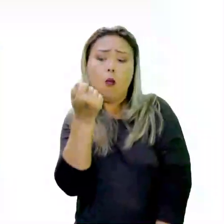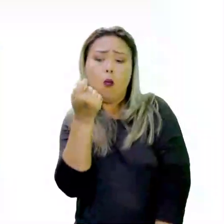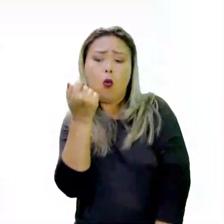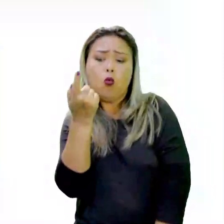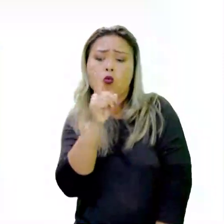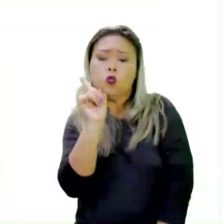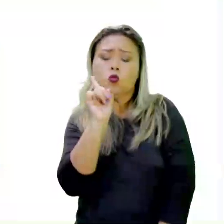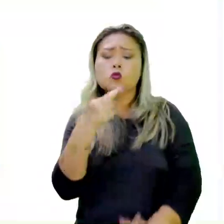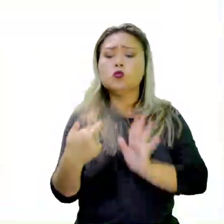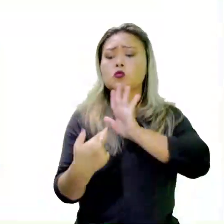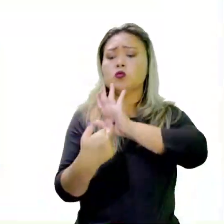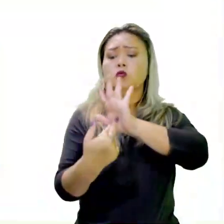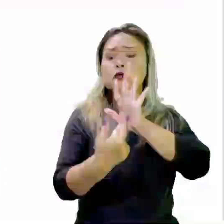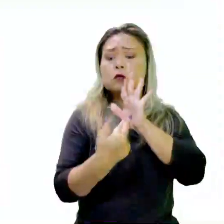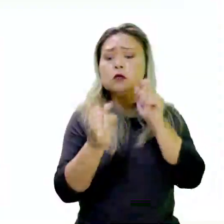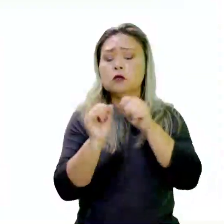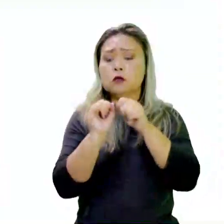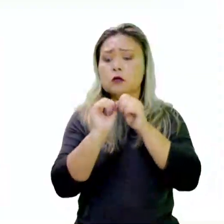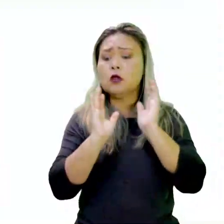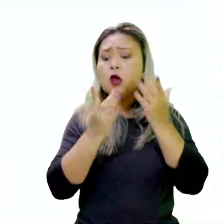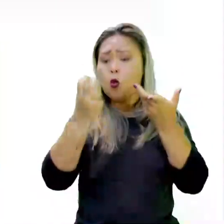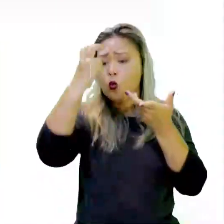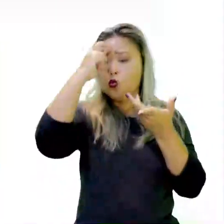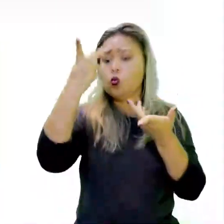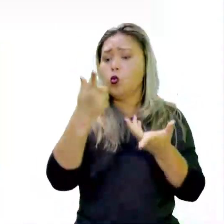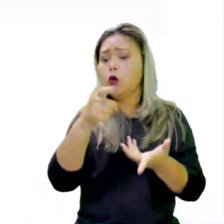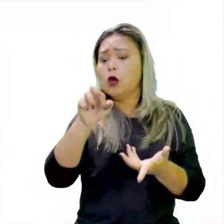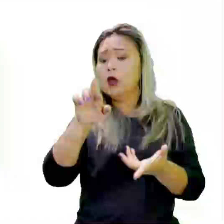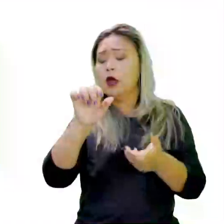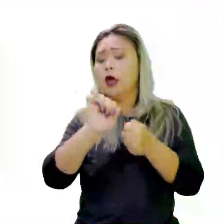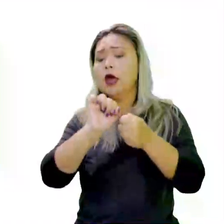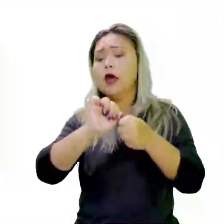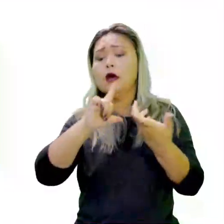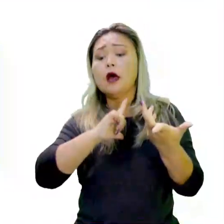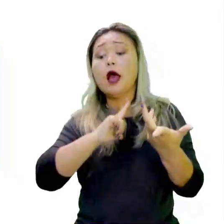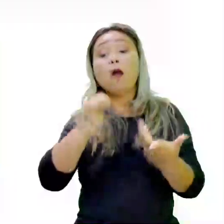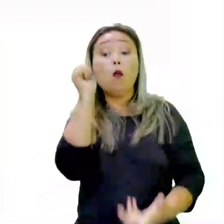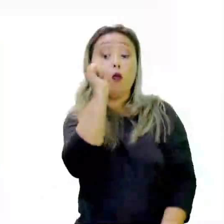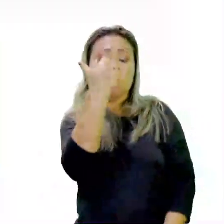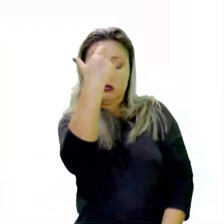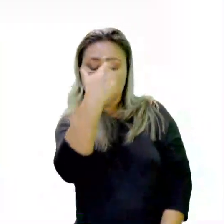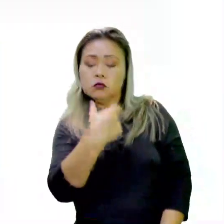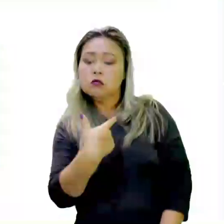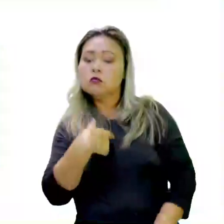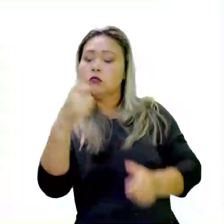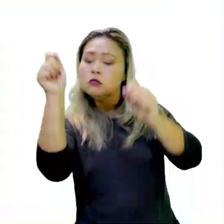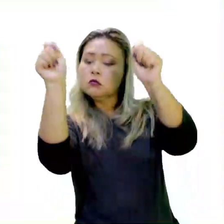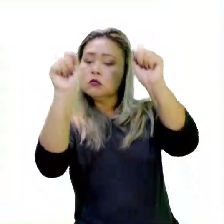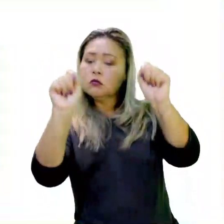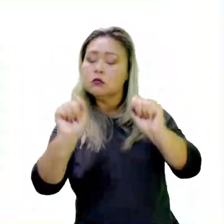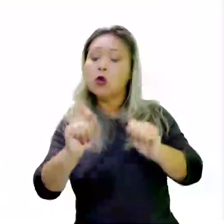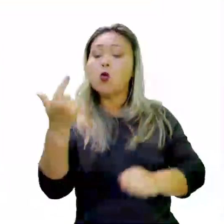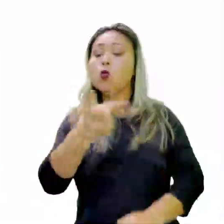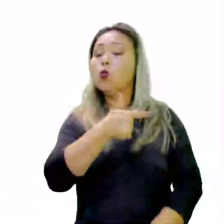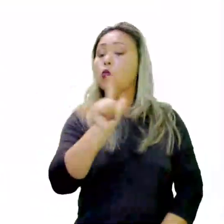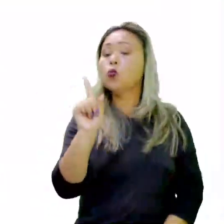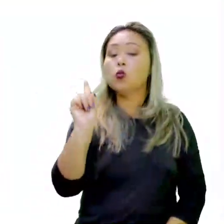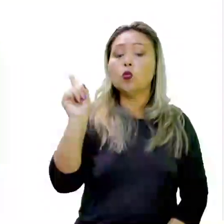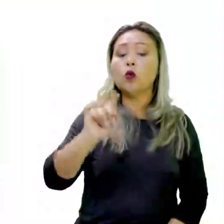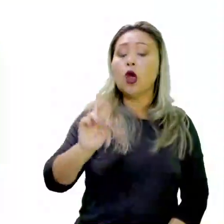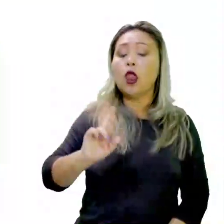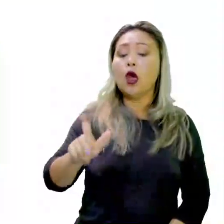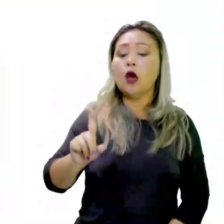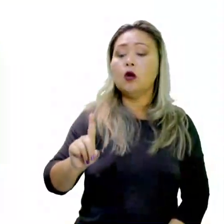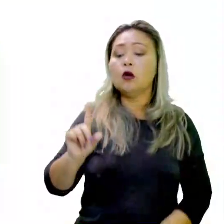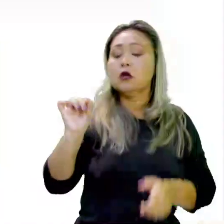nesse período mais avançado da cultura grega que a mulher passou a ser destacada nas esculturas. Uma outra observação é que eles